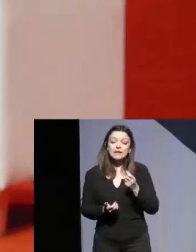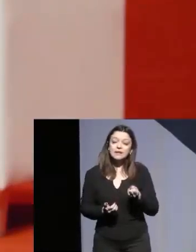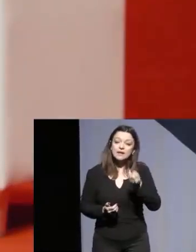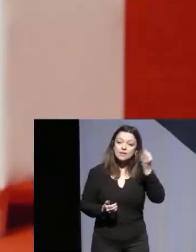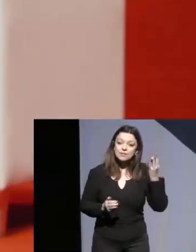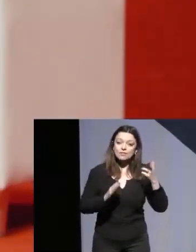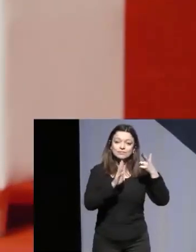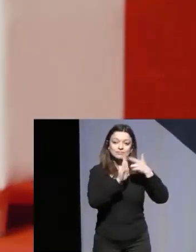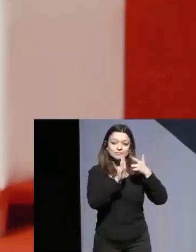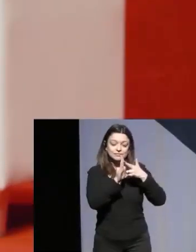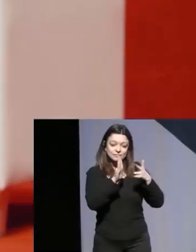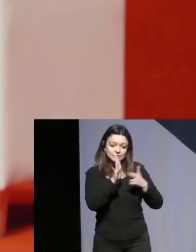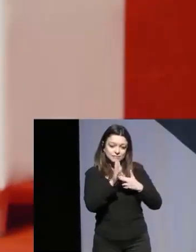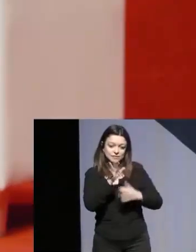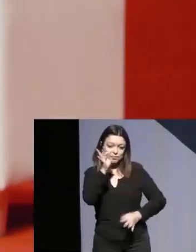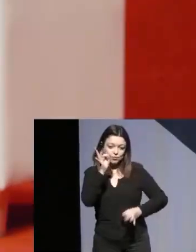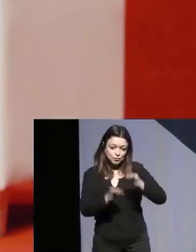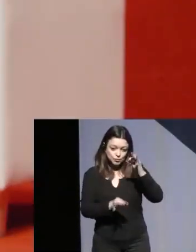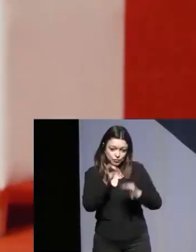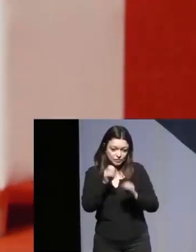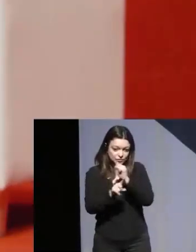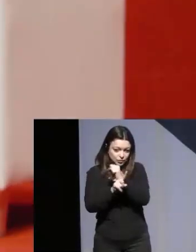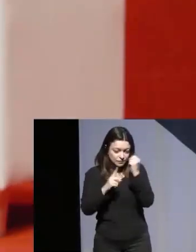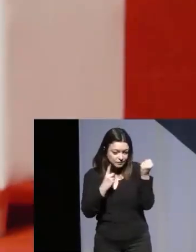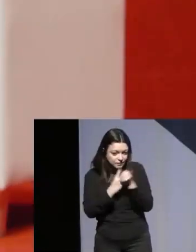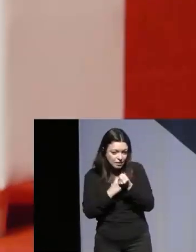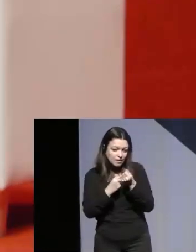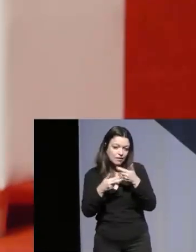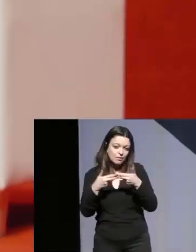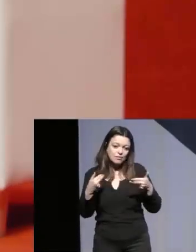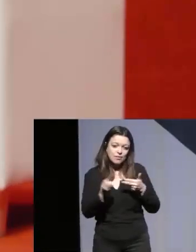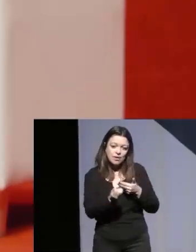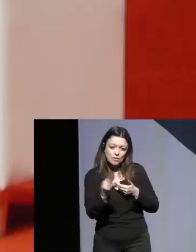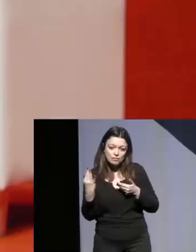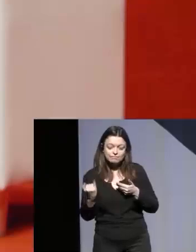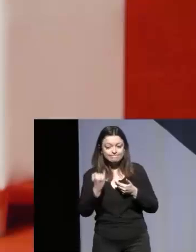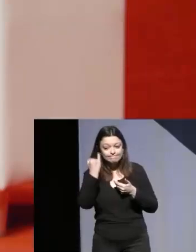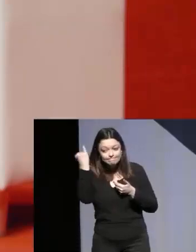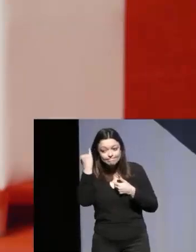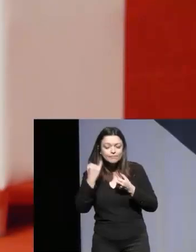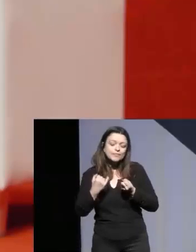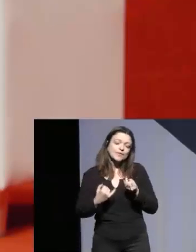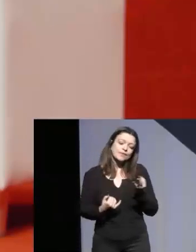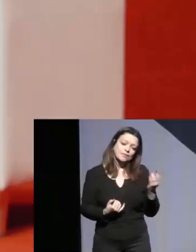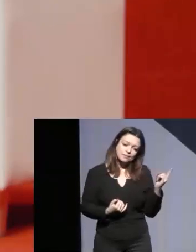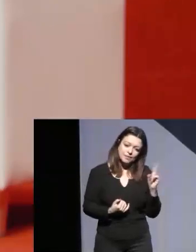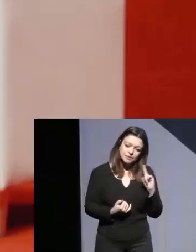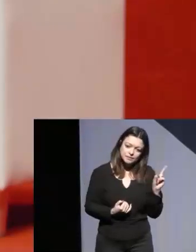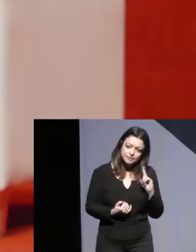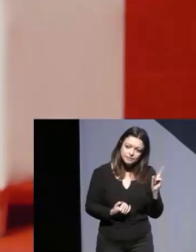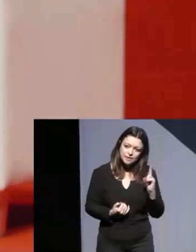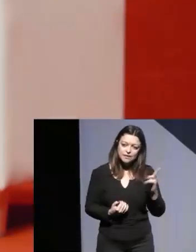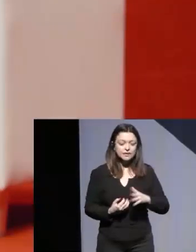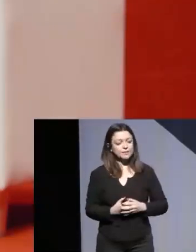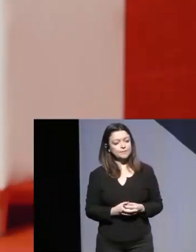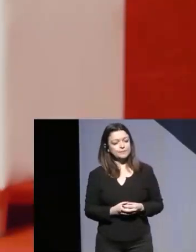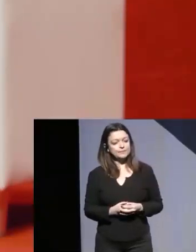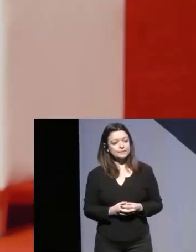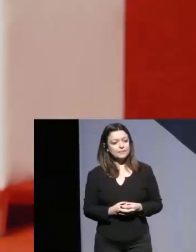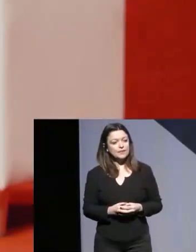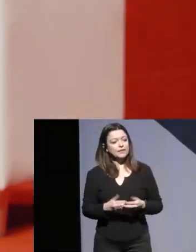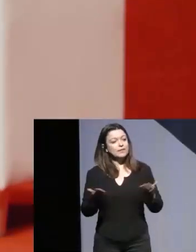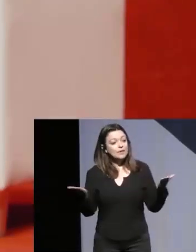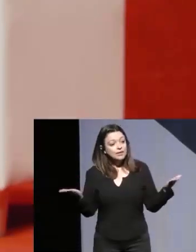justiça social, que são importantes, outras não, enfim. Então, no momento, o que a gente tem que